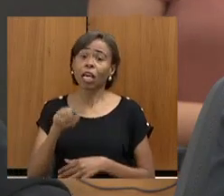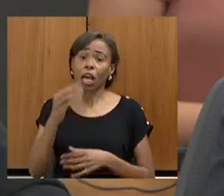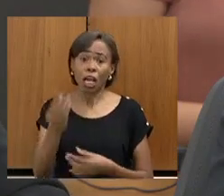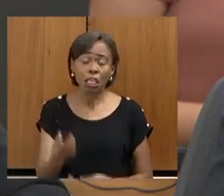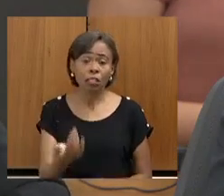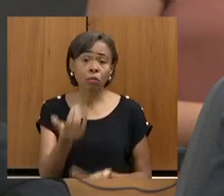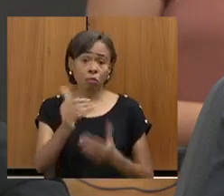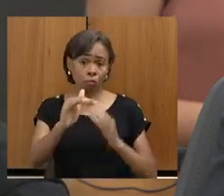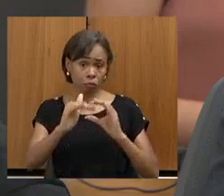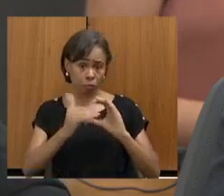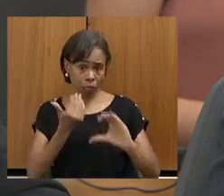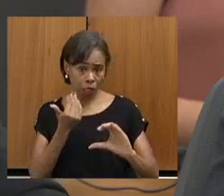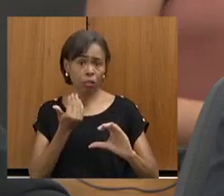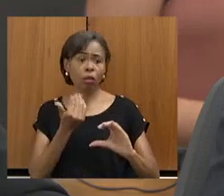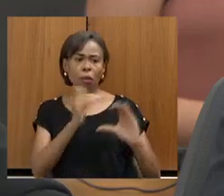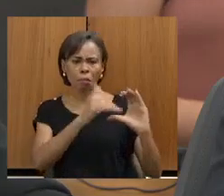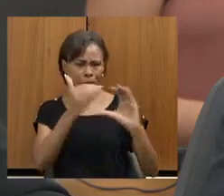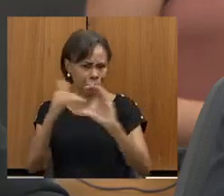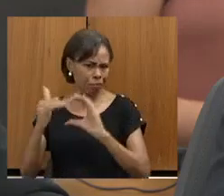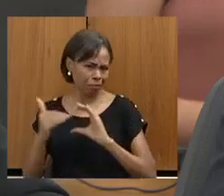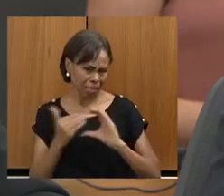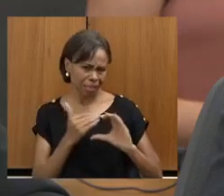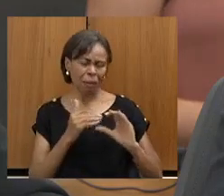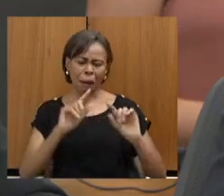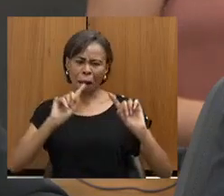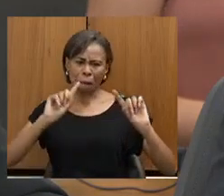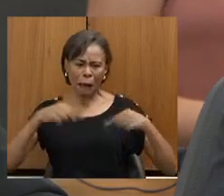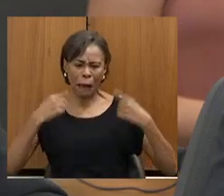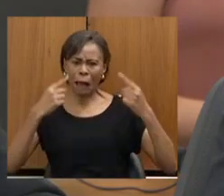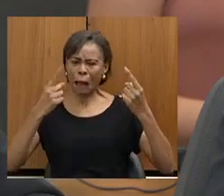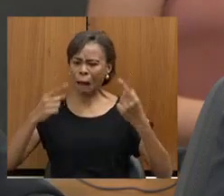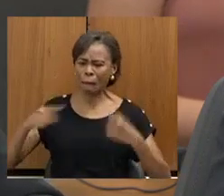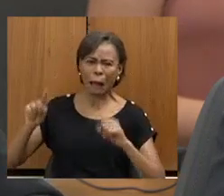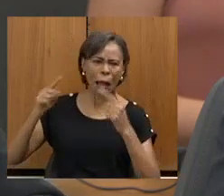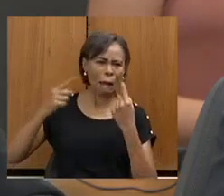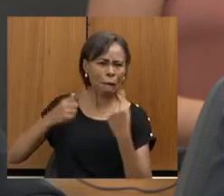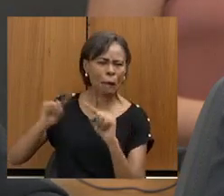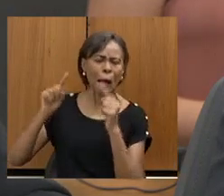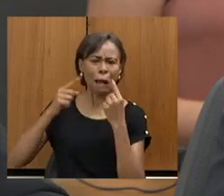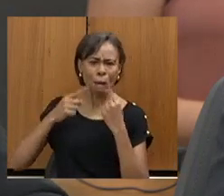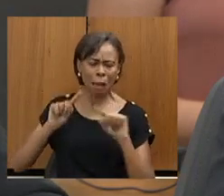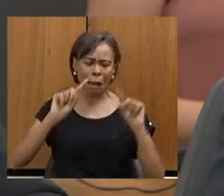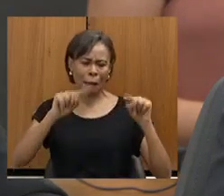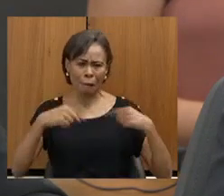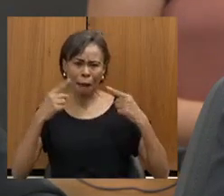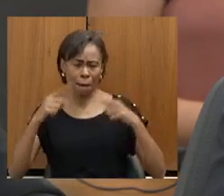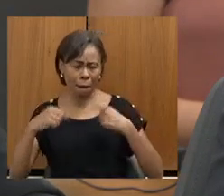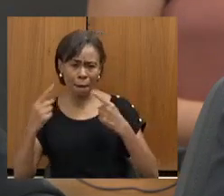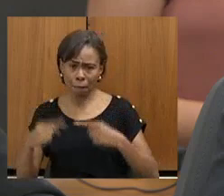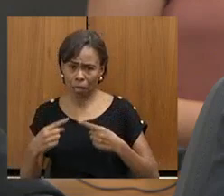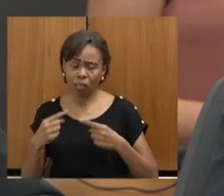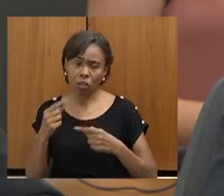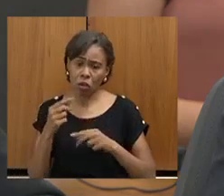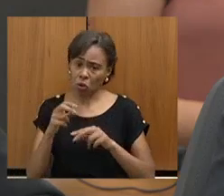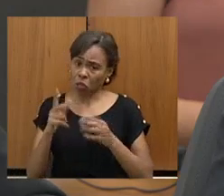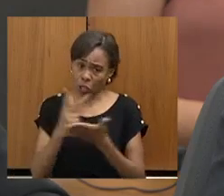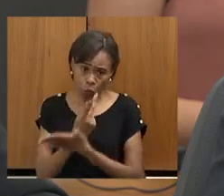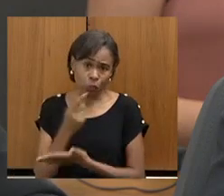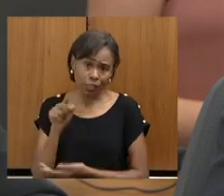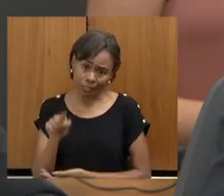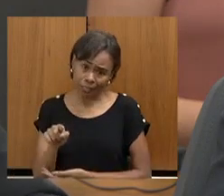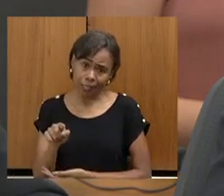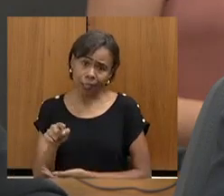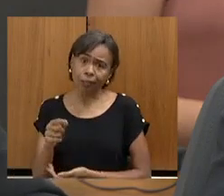mensagens de pessoas criticando a relevância desse fato, pois já devia ter sido superado,